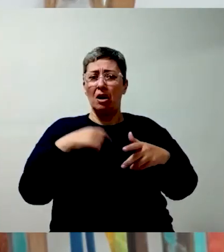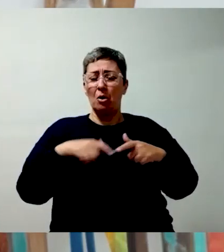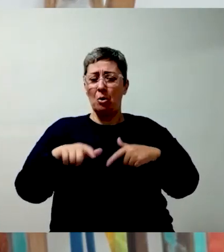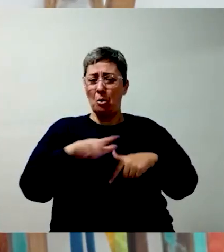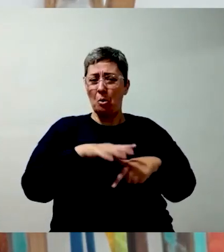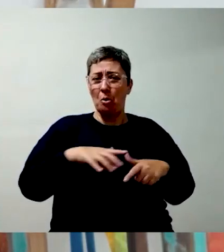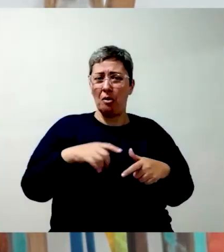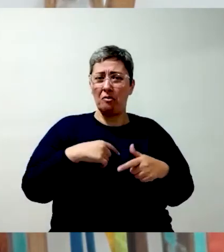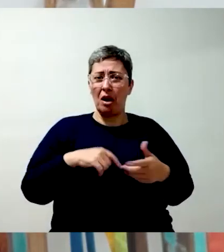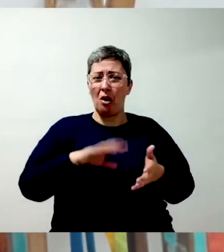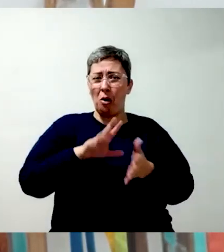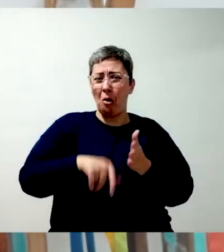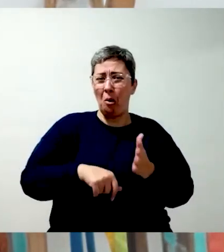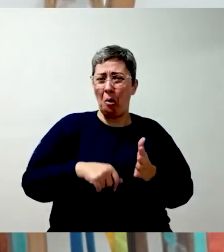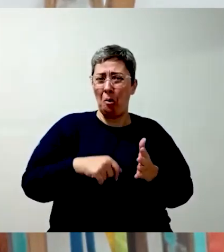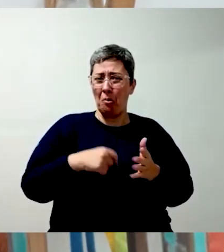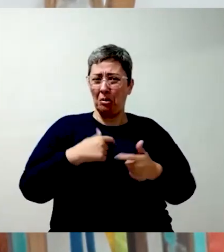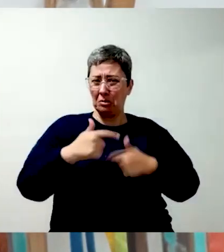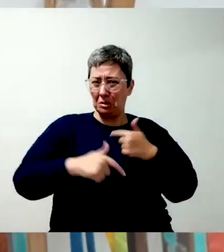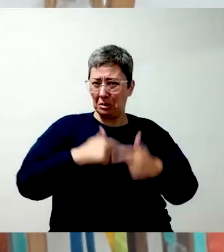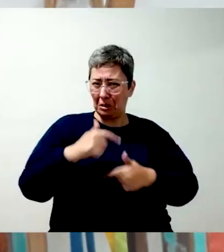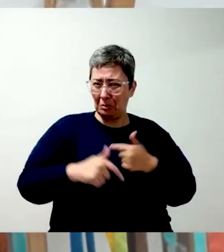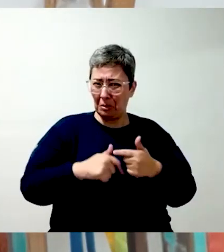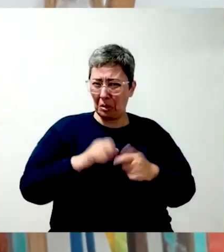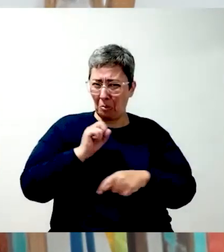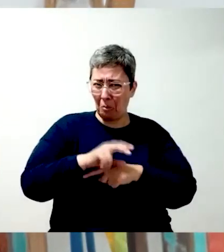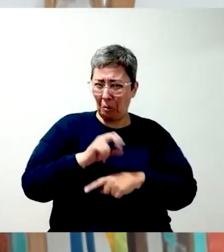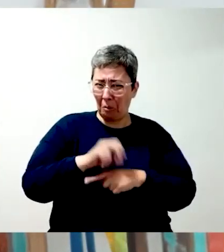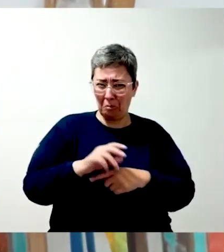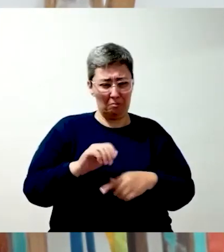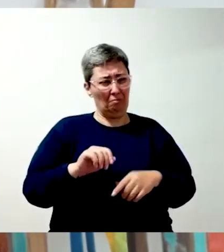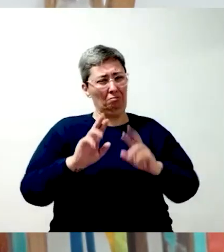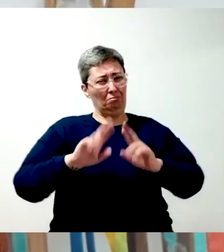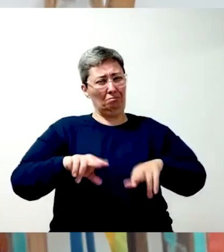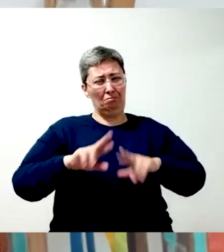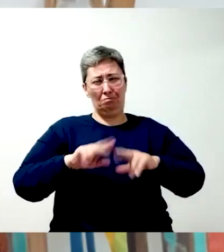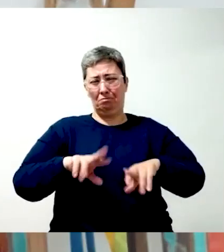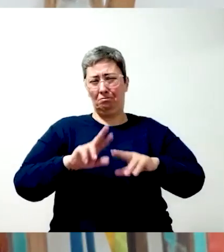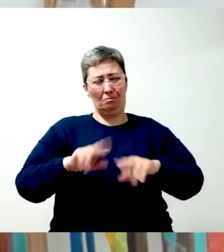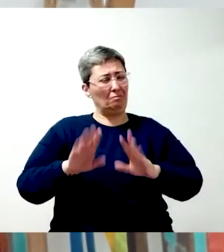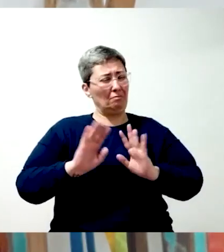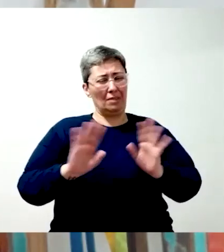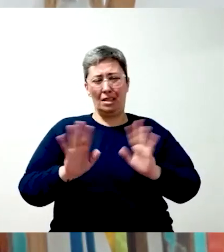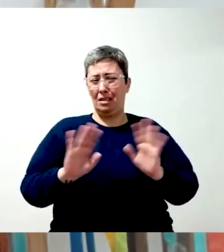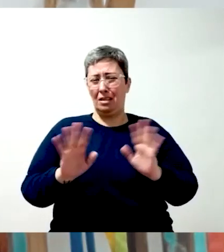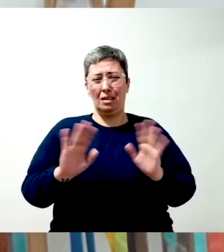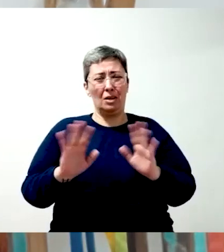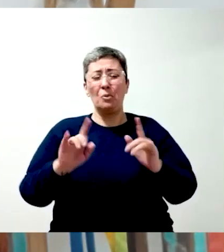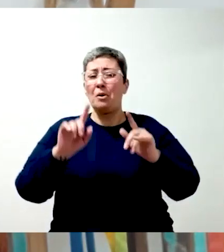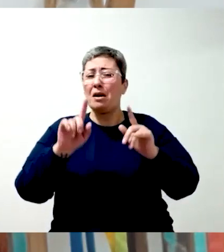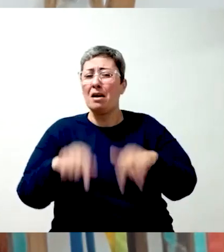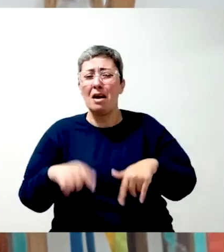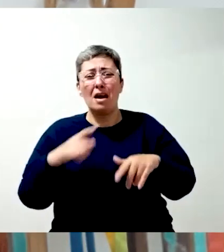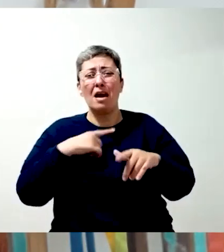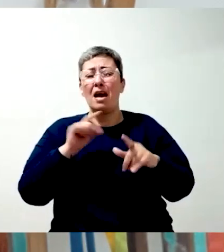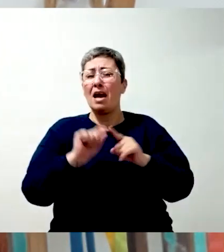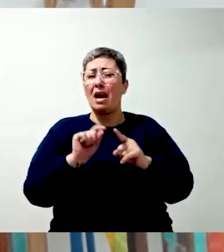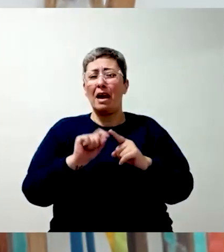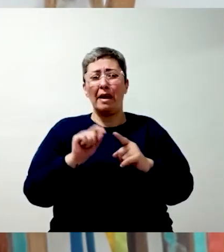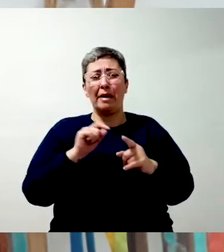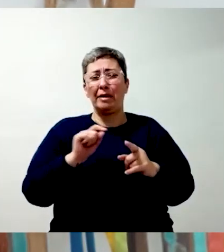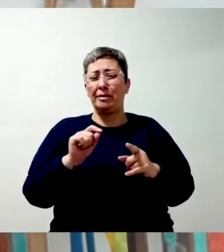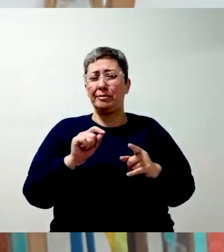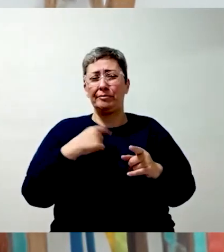espaço e está roubando o nosso emprego, o nosso trabalho. Não, gente, Essa é uma